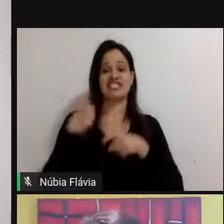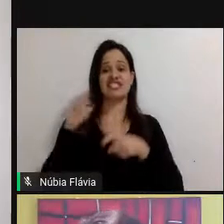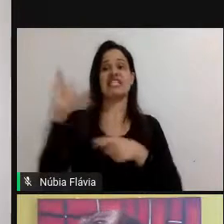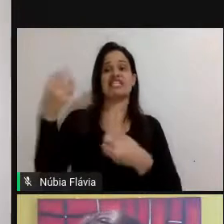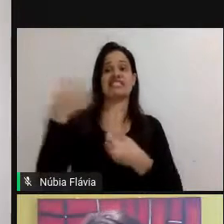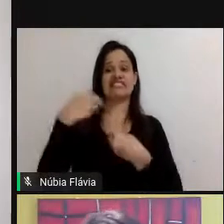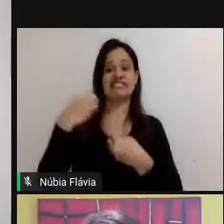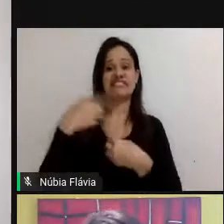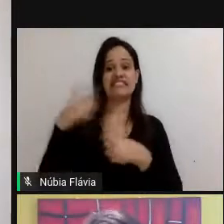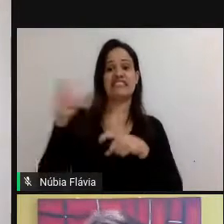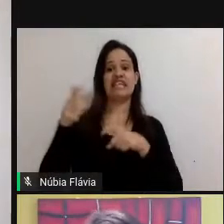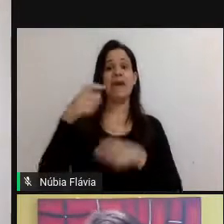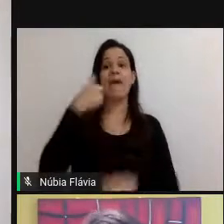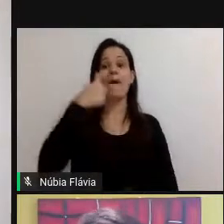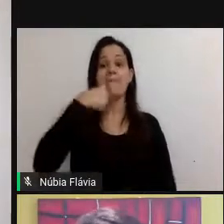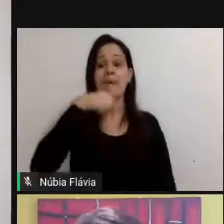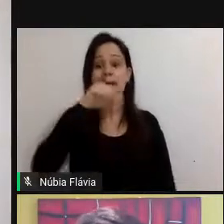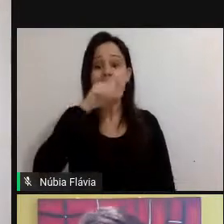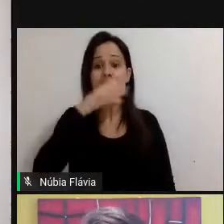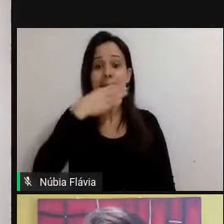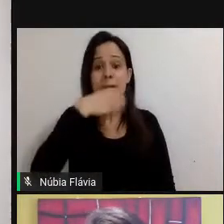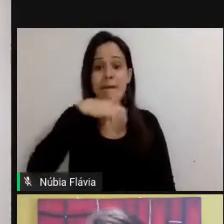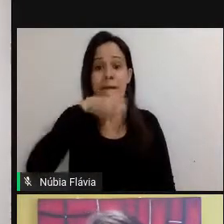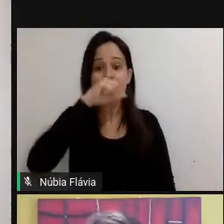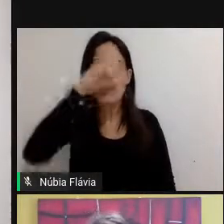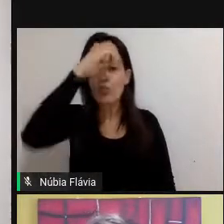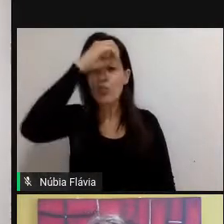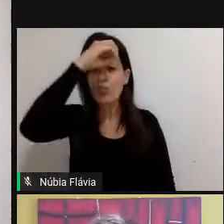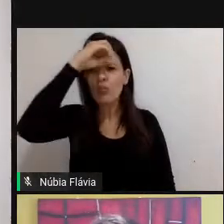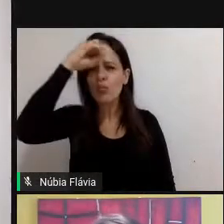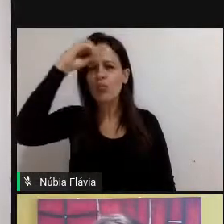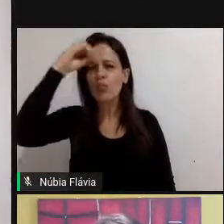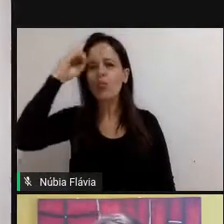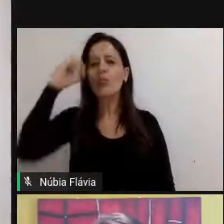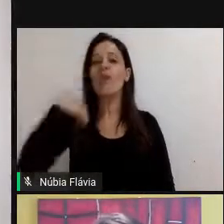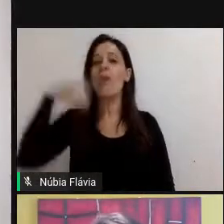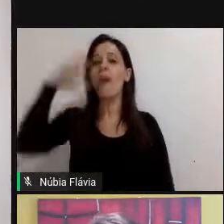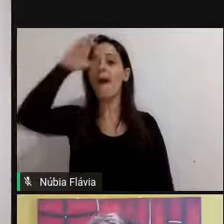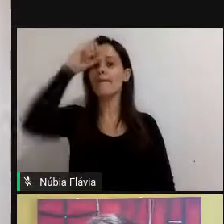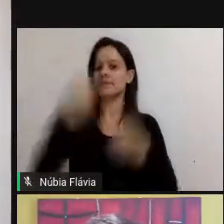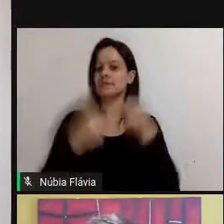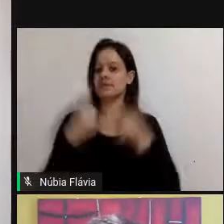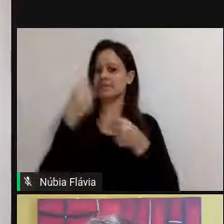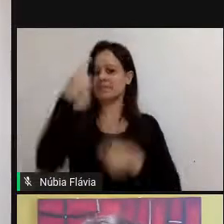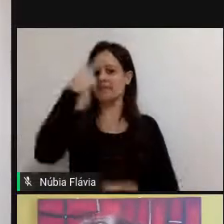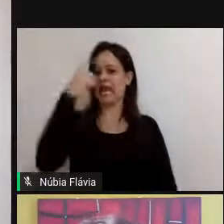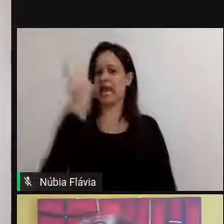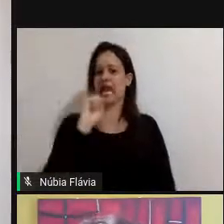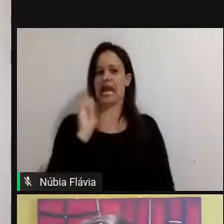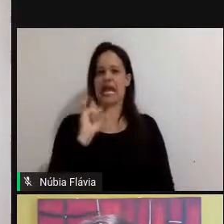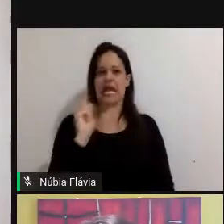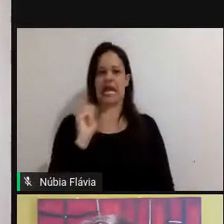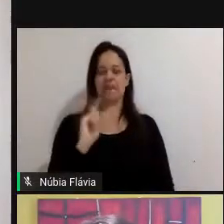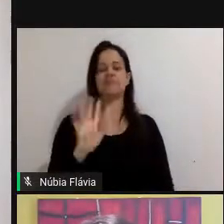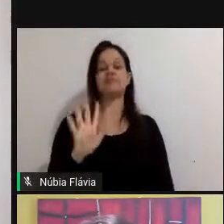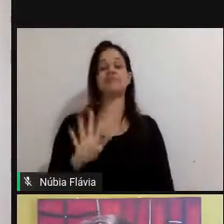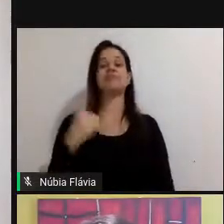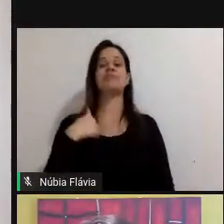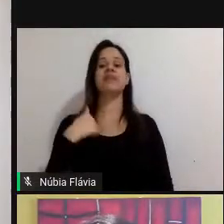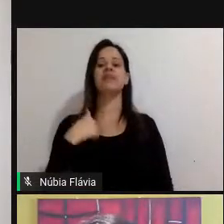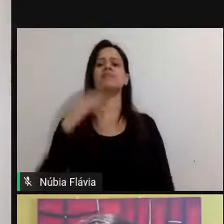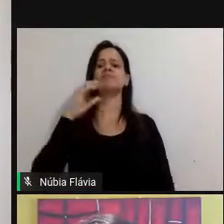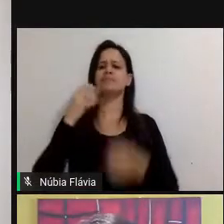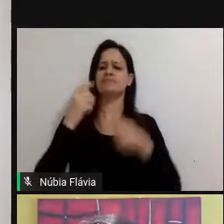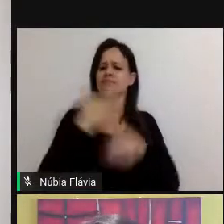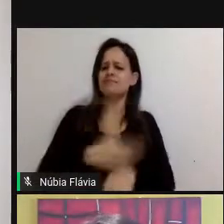Como eu falei, meus pais nem sabiam disso, né? Eles nem imaginavam que eu estava aprendendo a dirigir. Aí, quando eu me senti mais confiante, eu fui para o sítio na casa dos